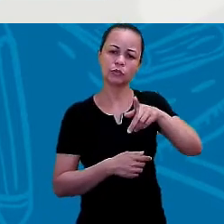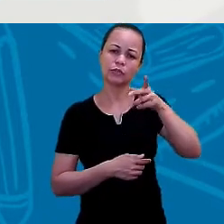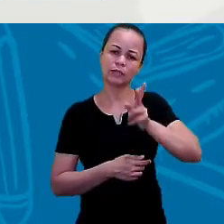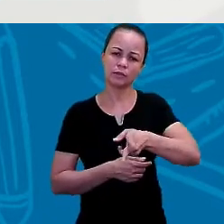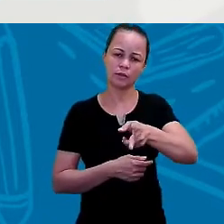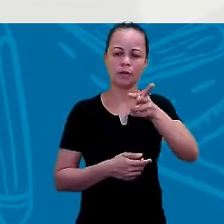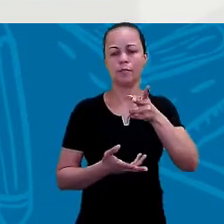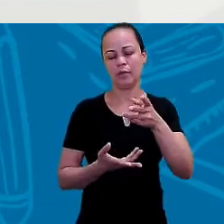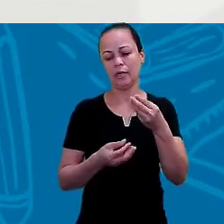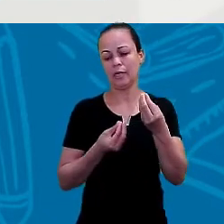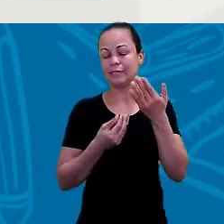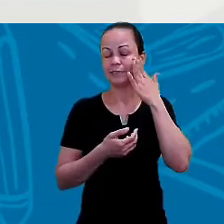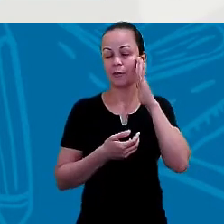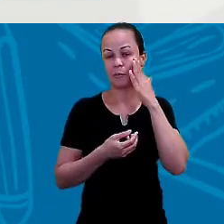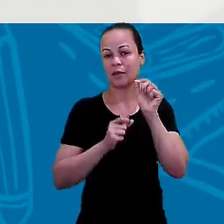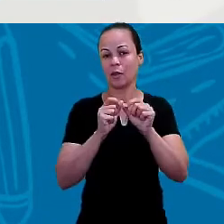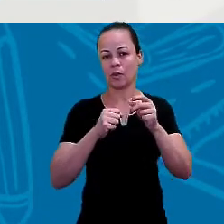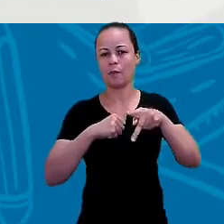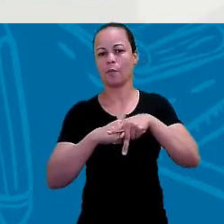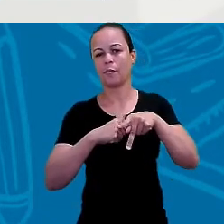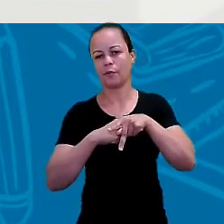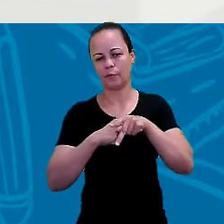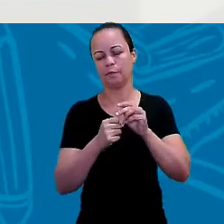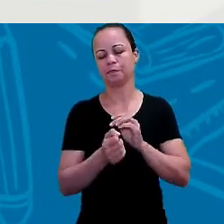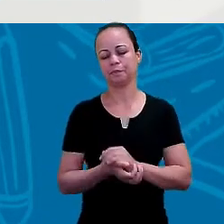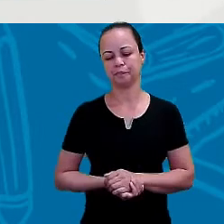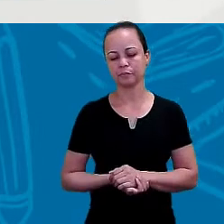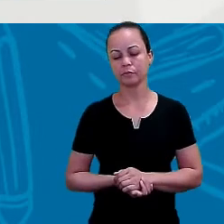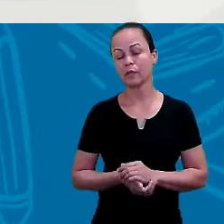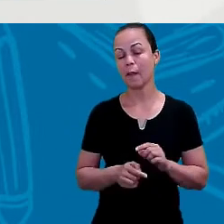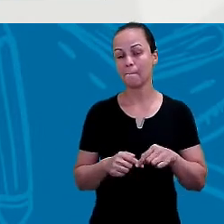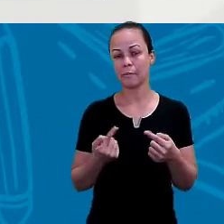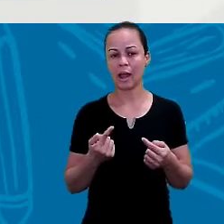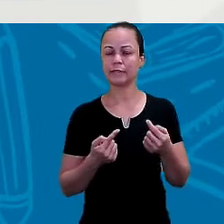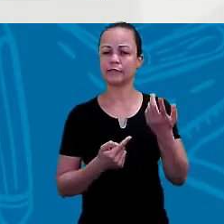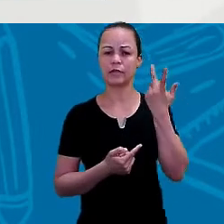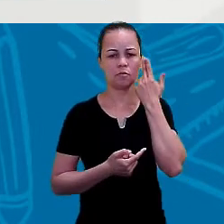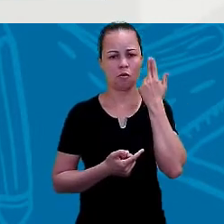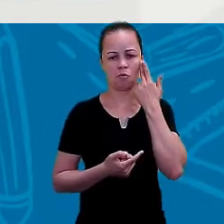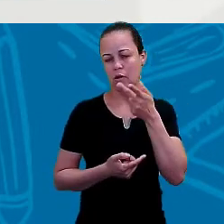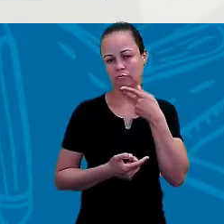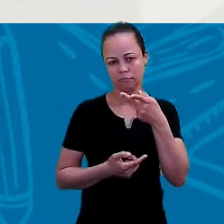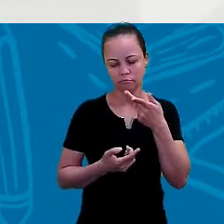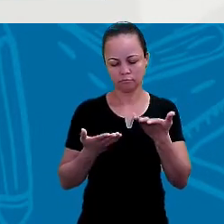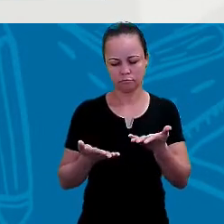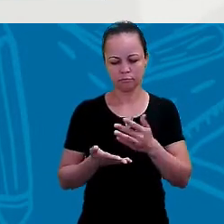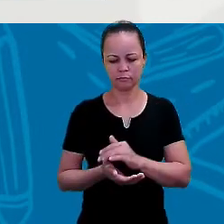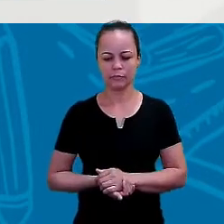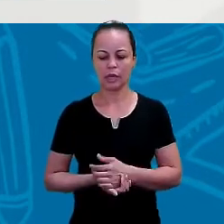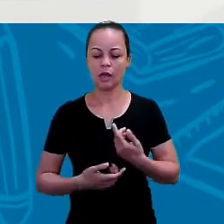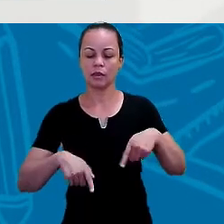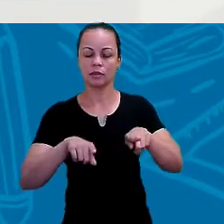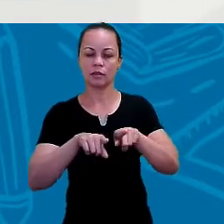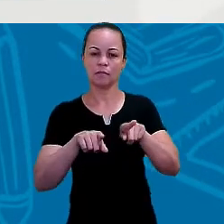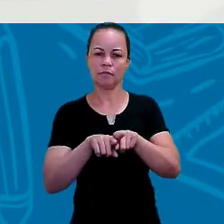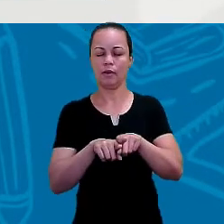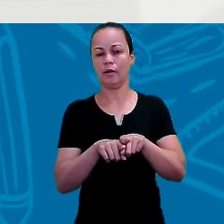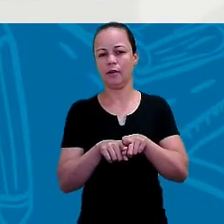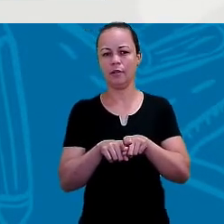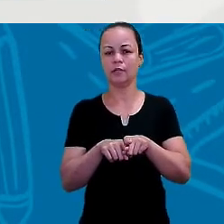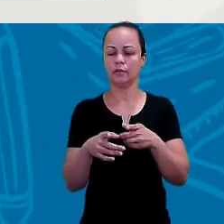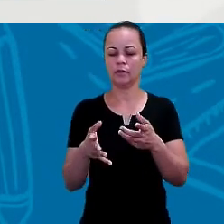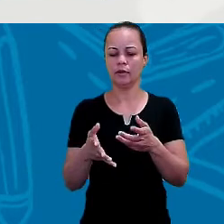que seriam pronomes. Mas isso é muito comum na nossa fala. E também a segunda,